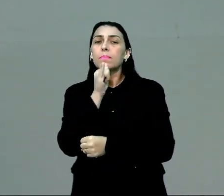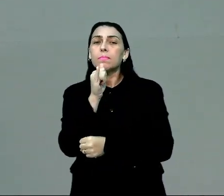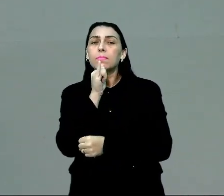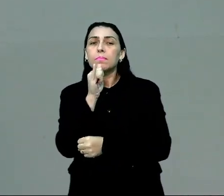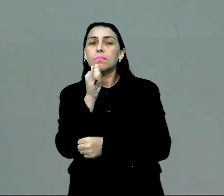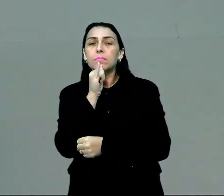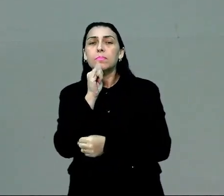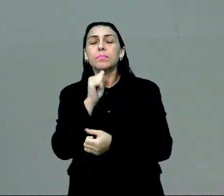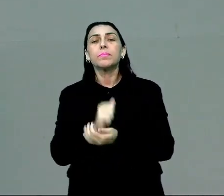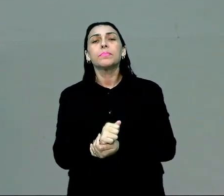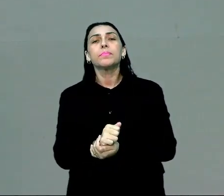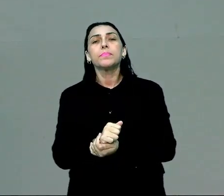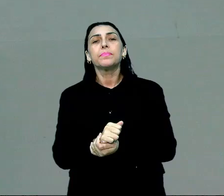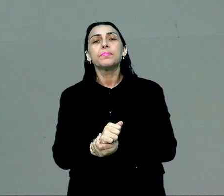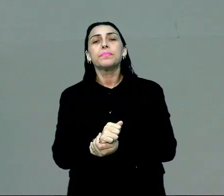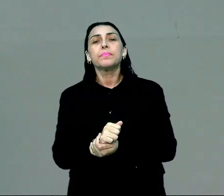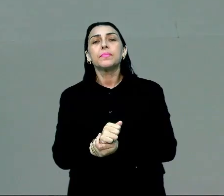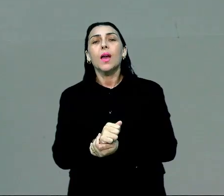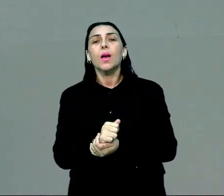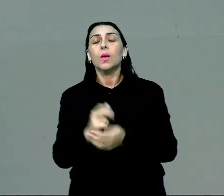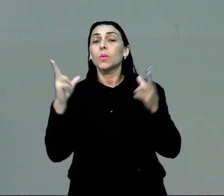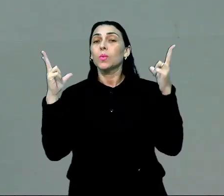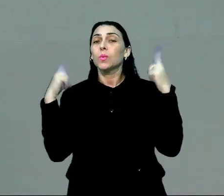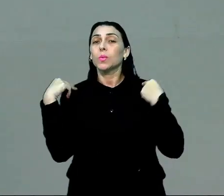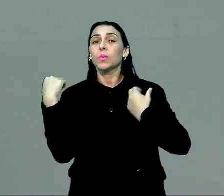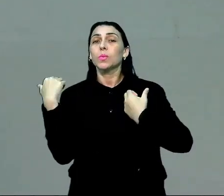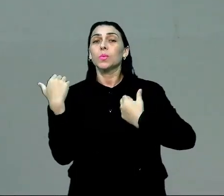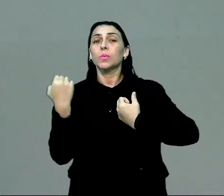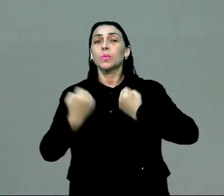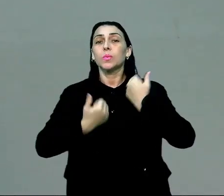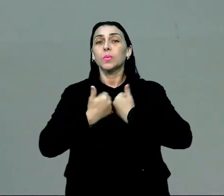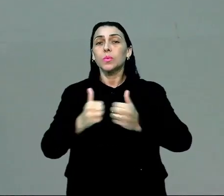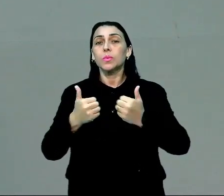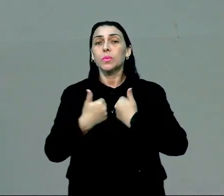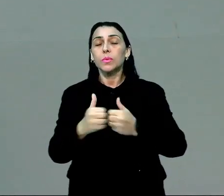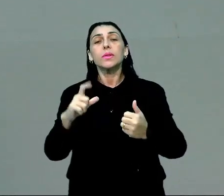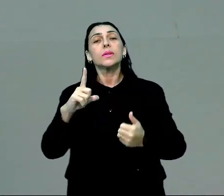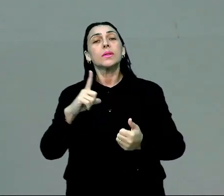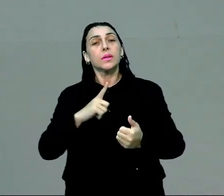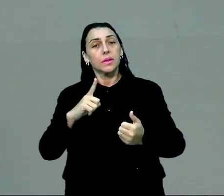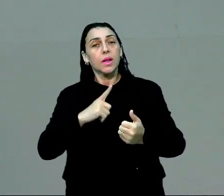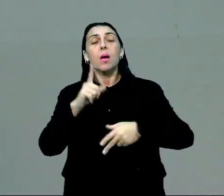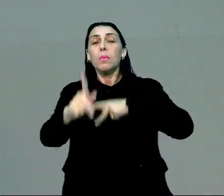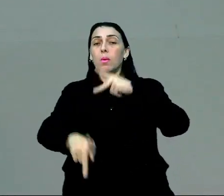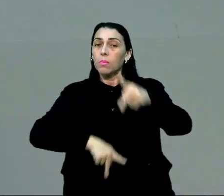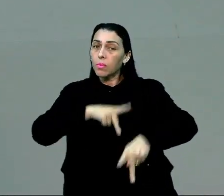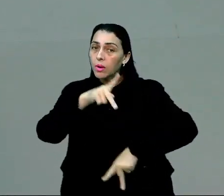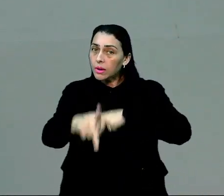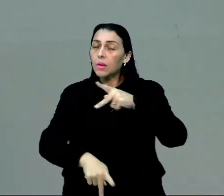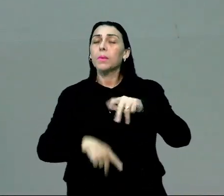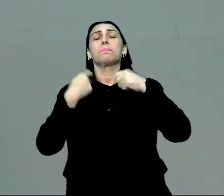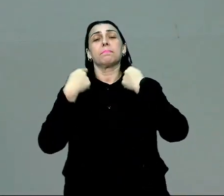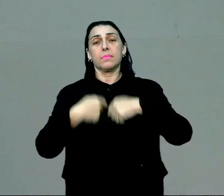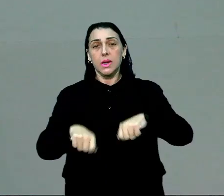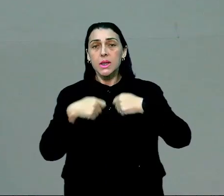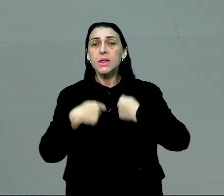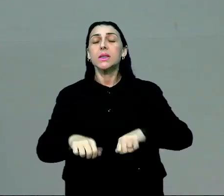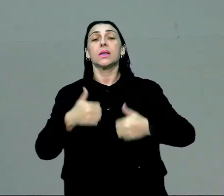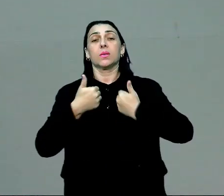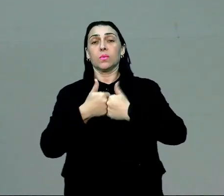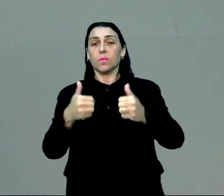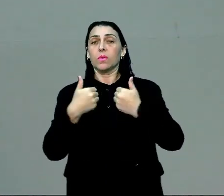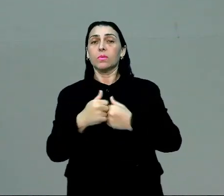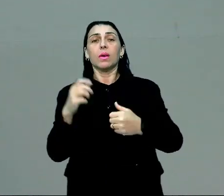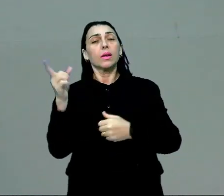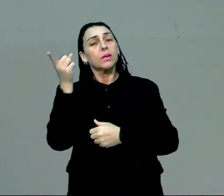exemplo, por parte dos motoristas de ônibus. Existe uma parcela da população que necessita desse serviço para ir